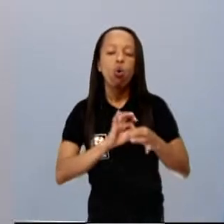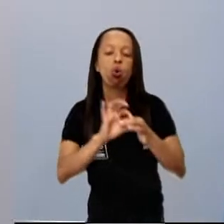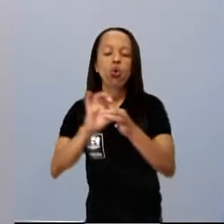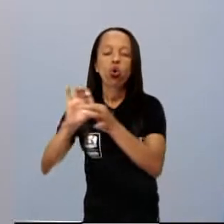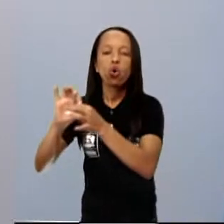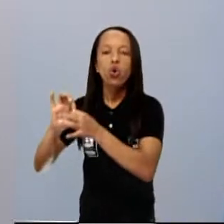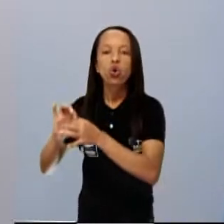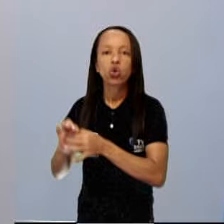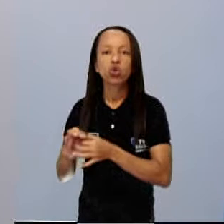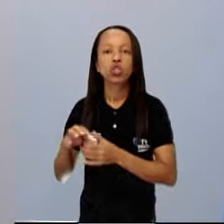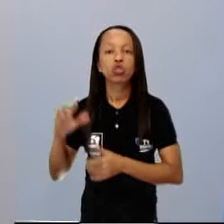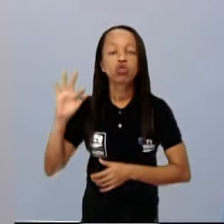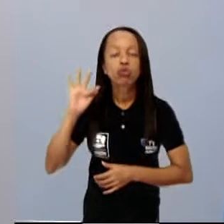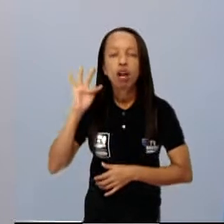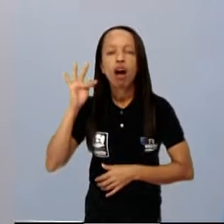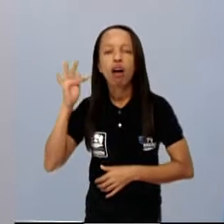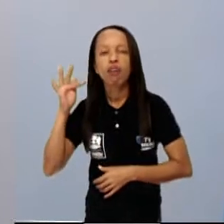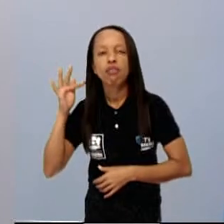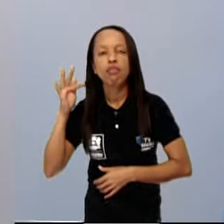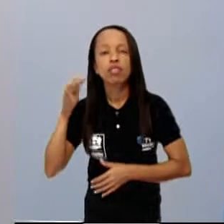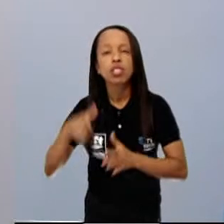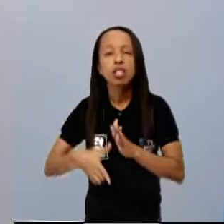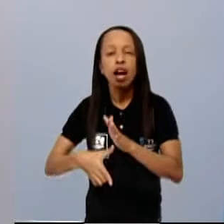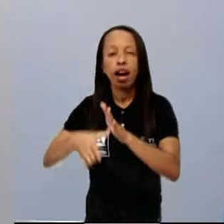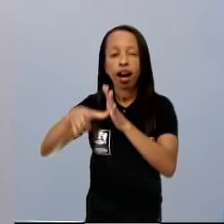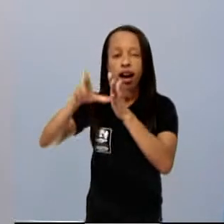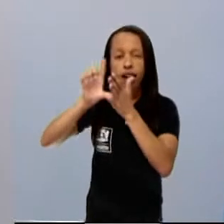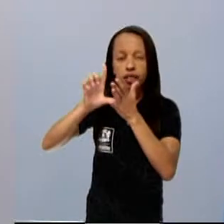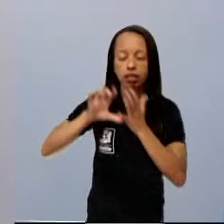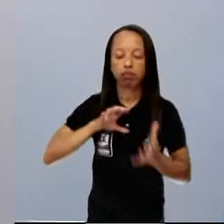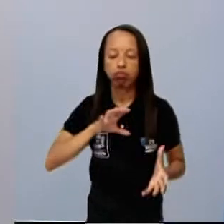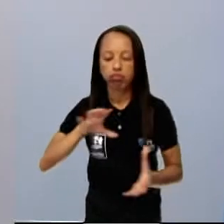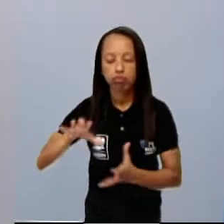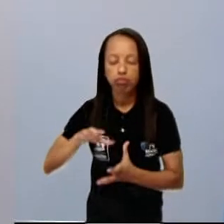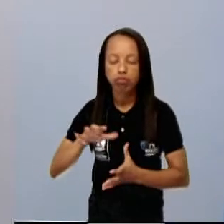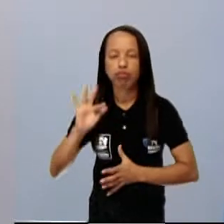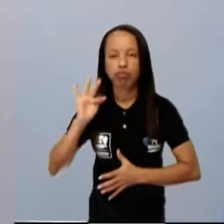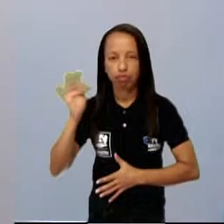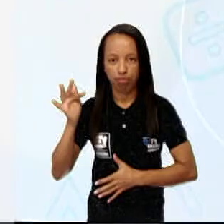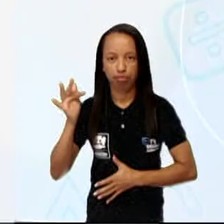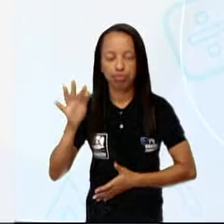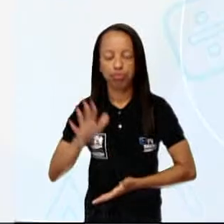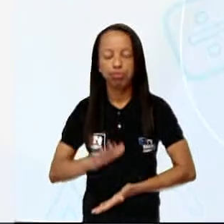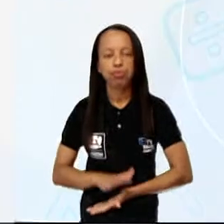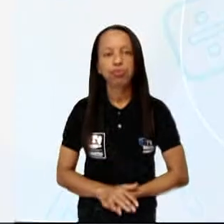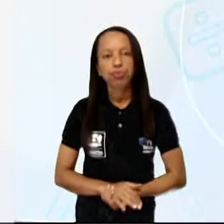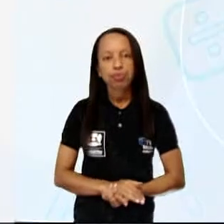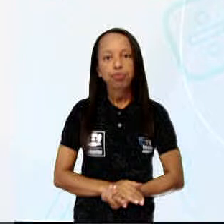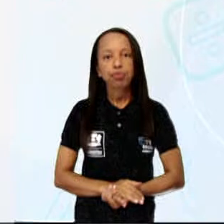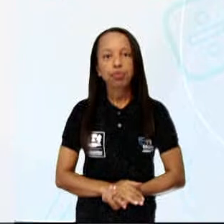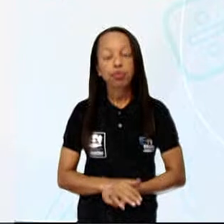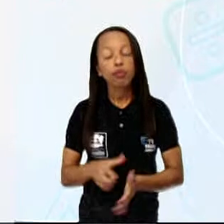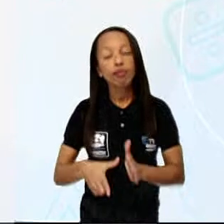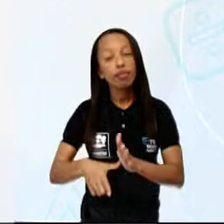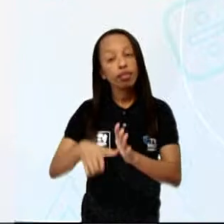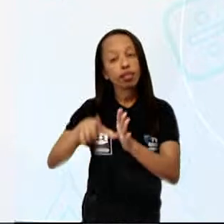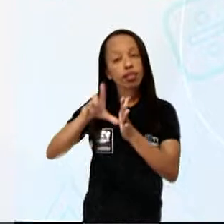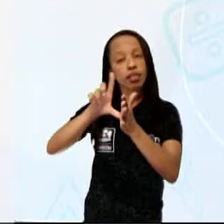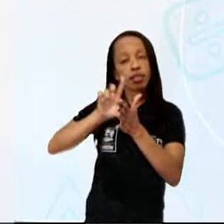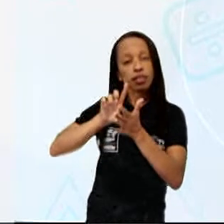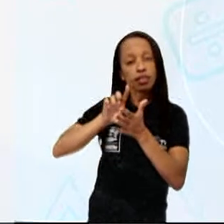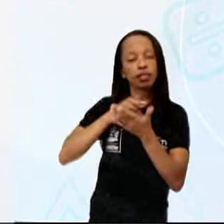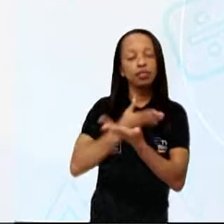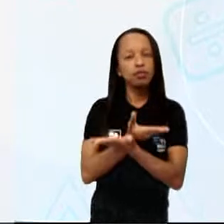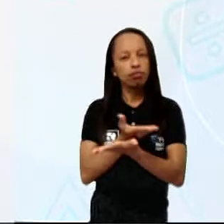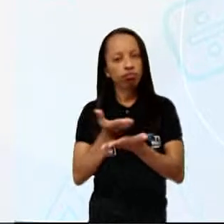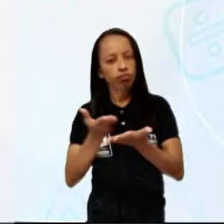vai ver a Revolução se desencadeando, tá bem? Segue lá o slide. Antes, eu quero que vocês conheçam